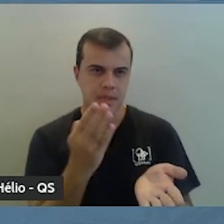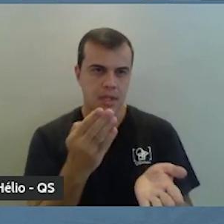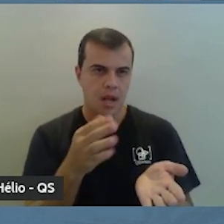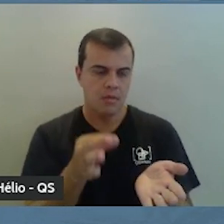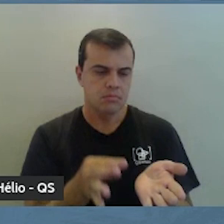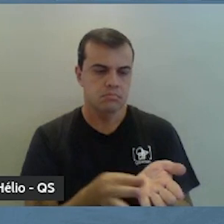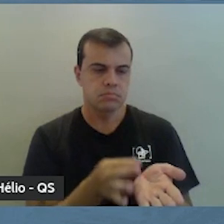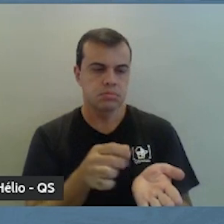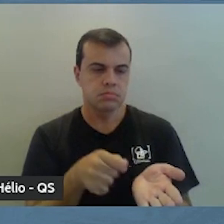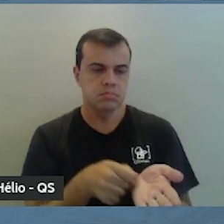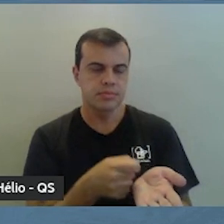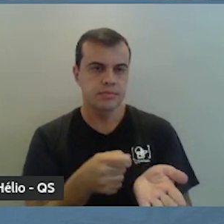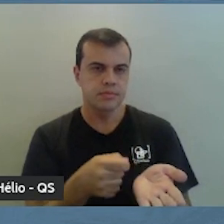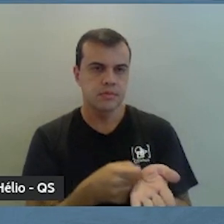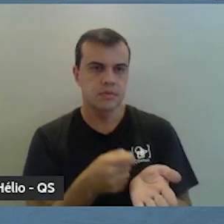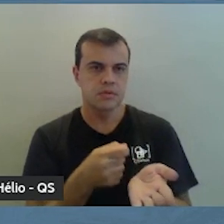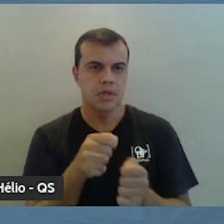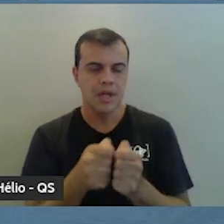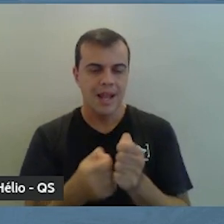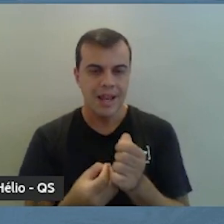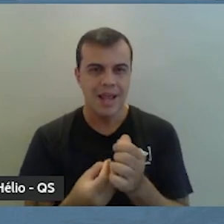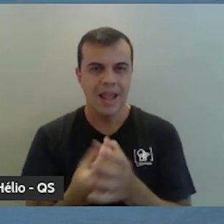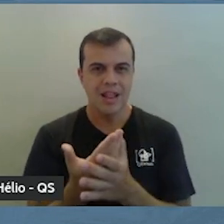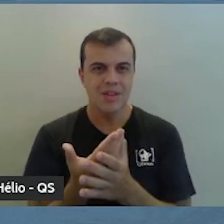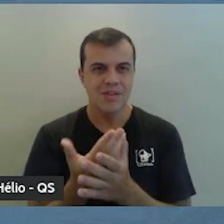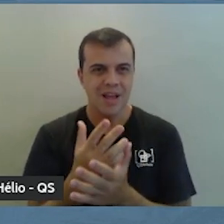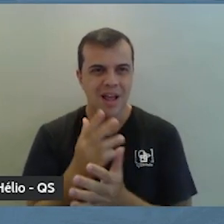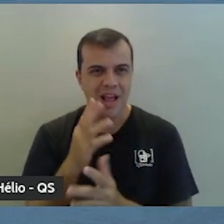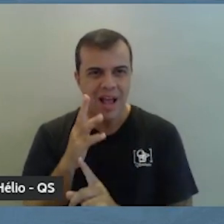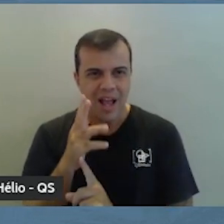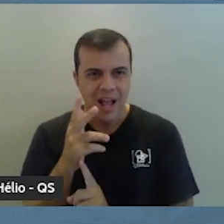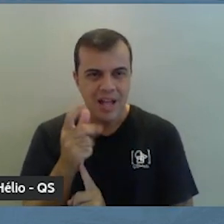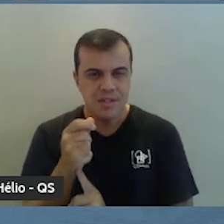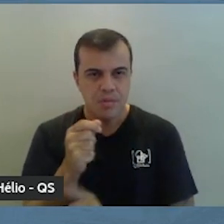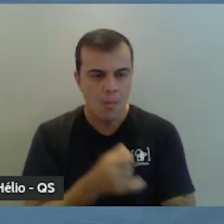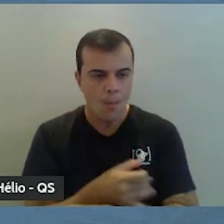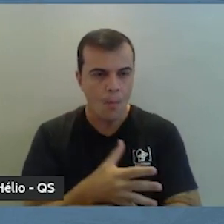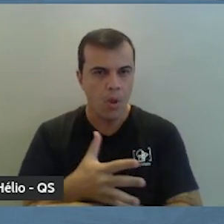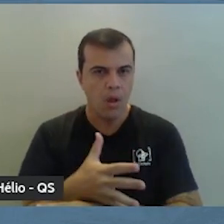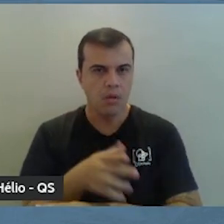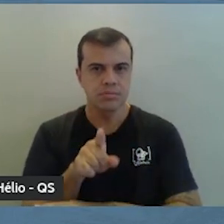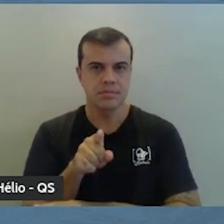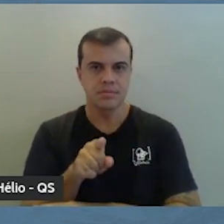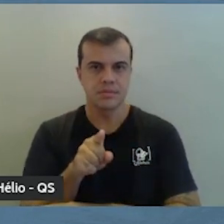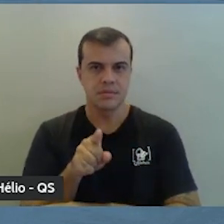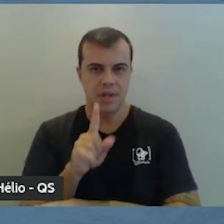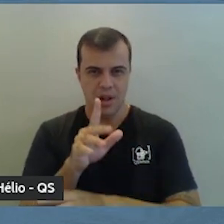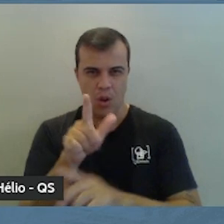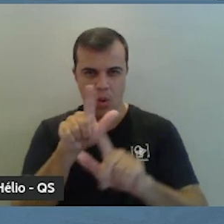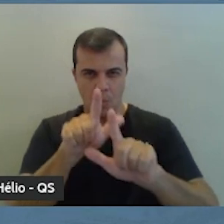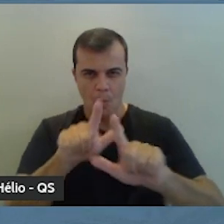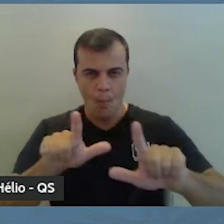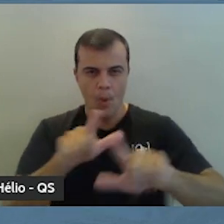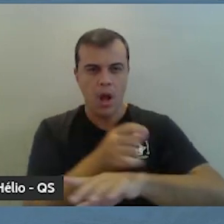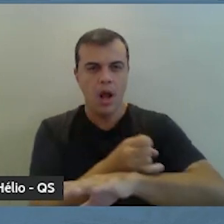encavando, tirando um pedacinho e construindo. Ou seja, cada parte em branco nessas gravuras, cada